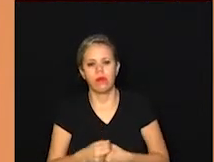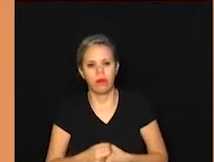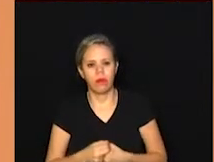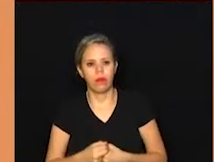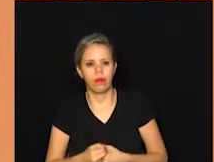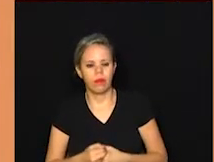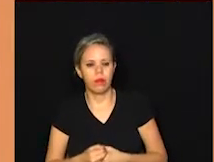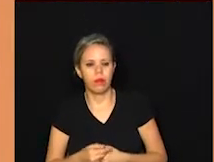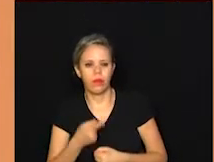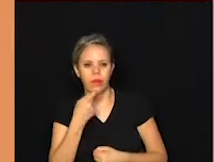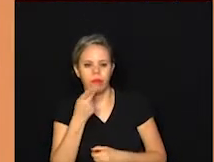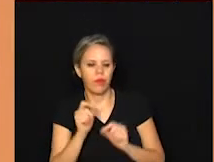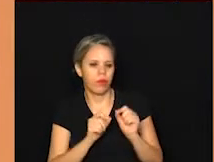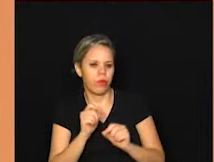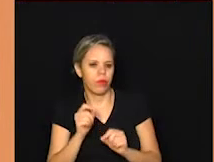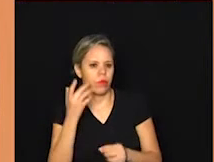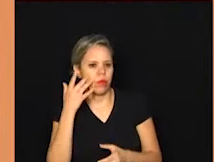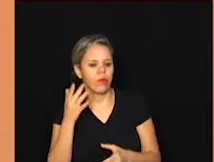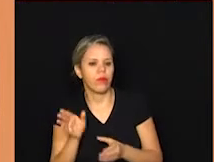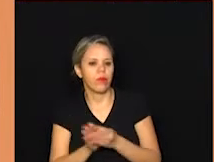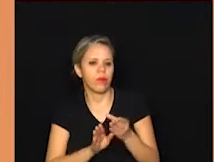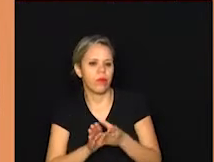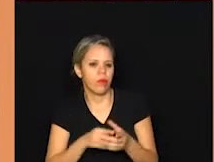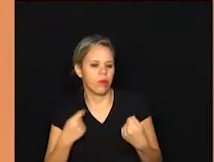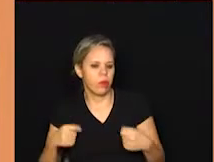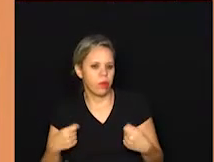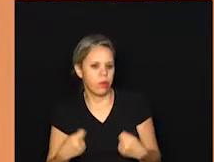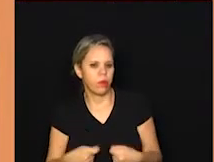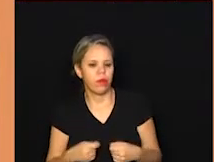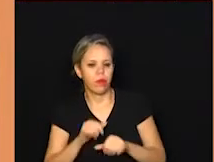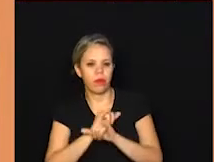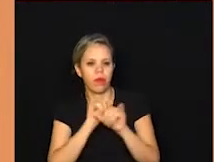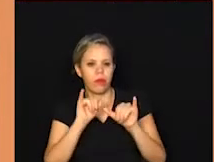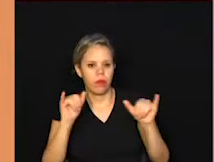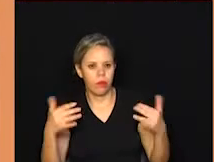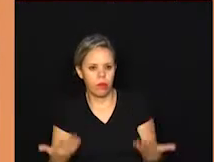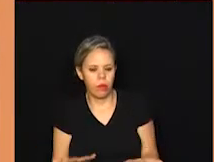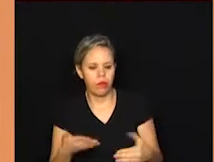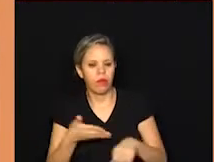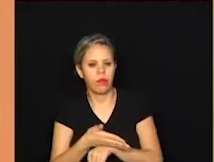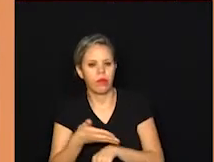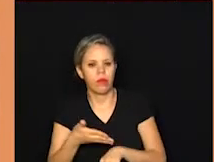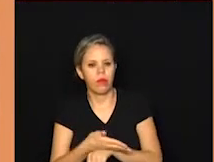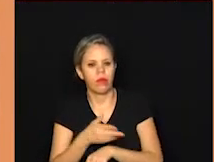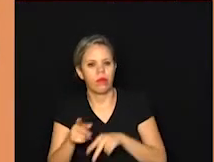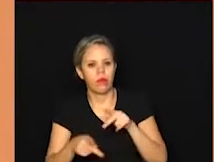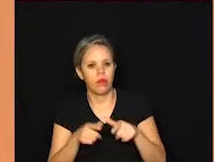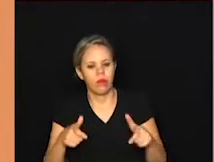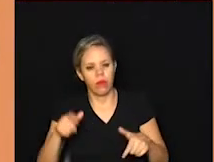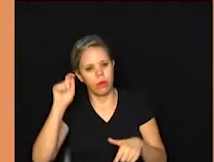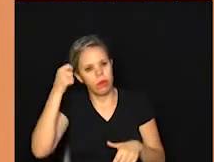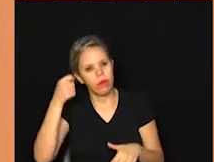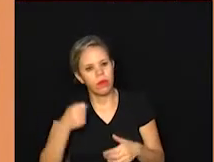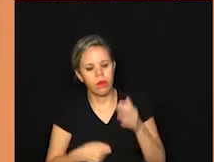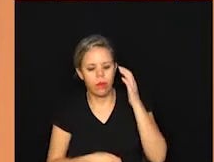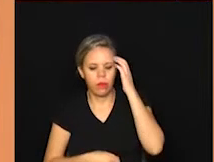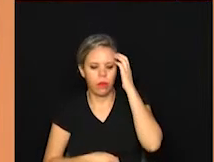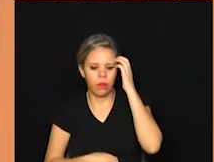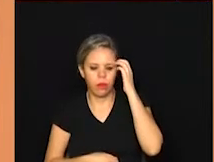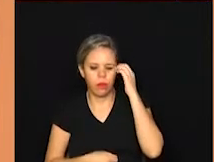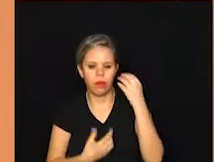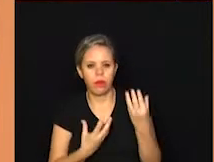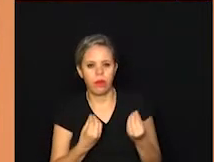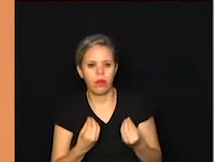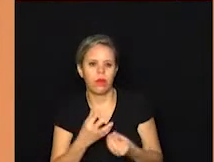que ela diz o seguinte: acho que o conselho precisa de mais divulgação e mais participação da população negra. Muitos